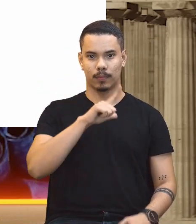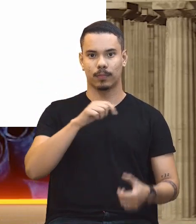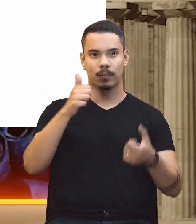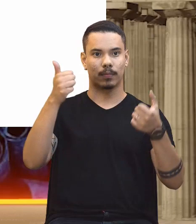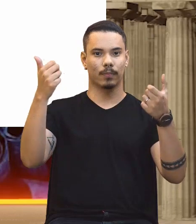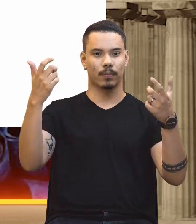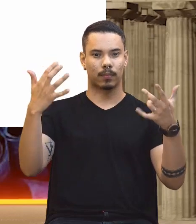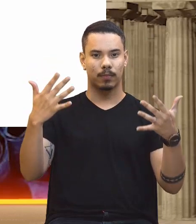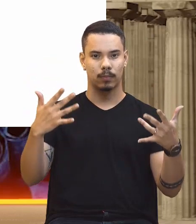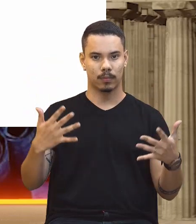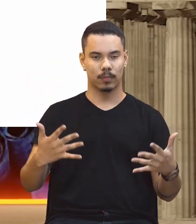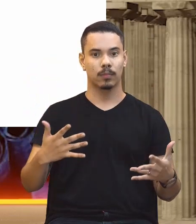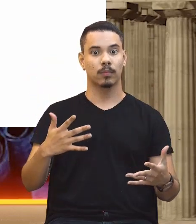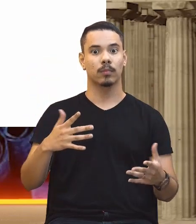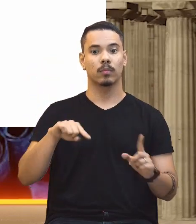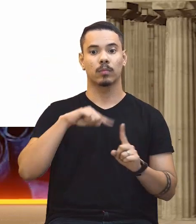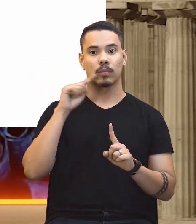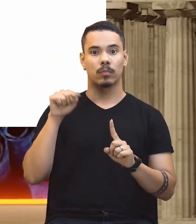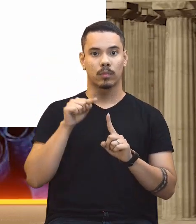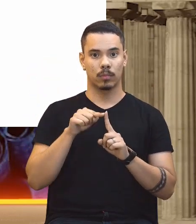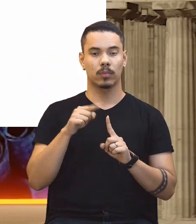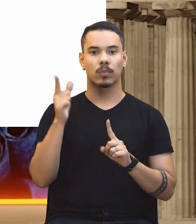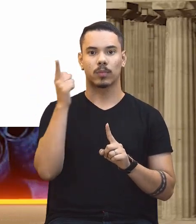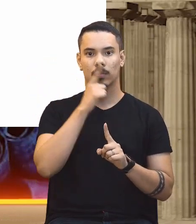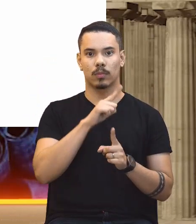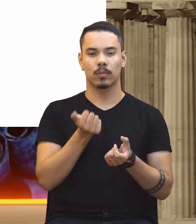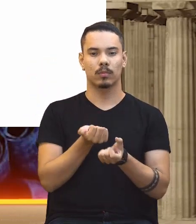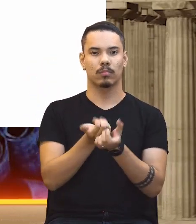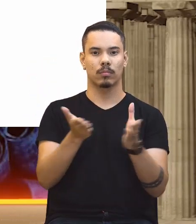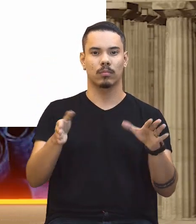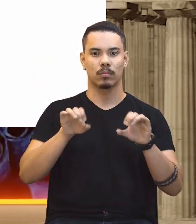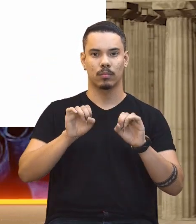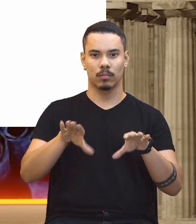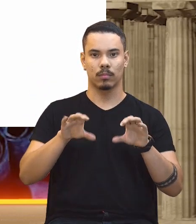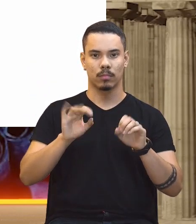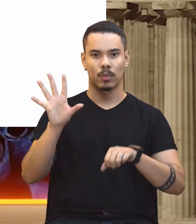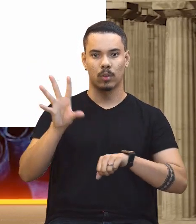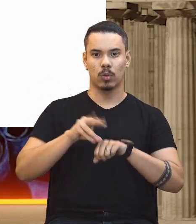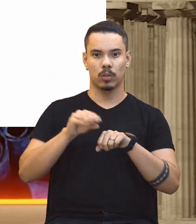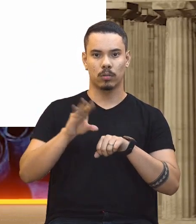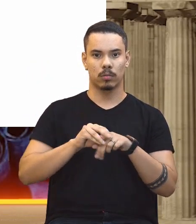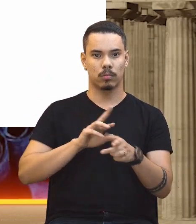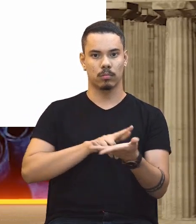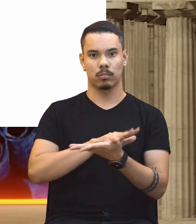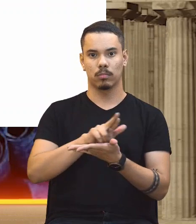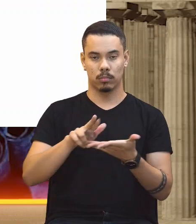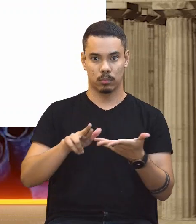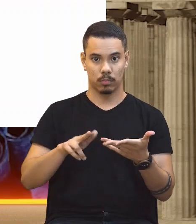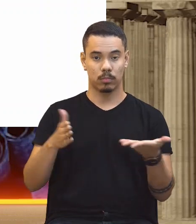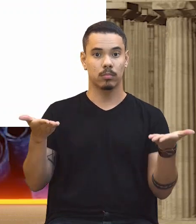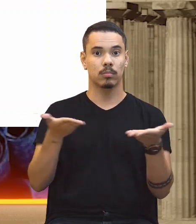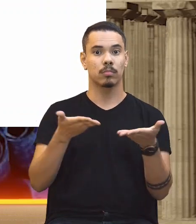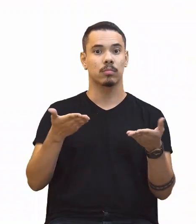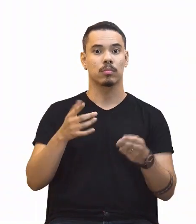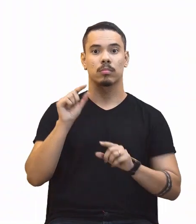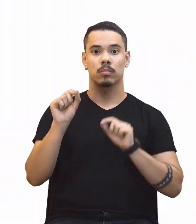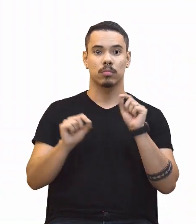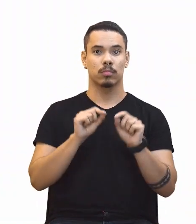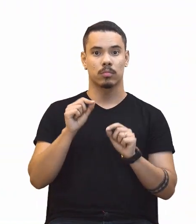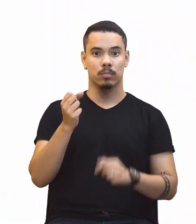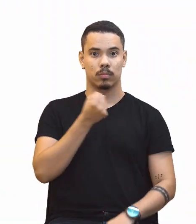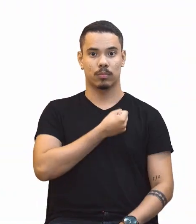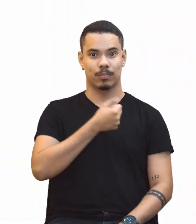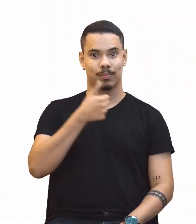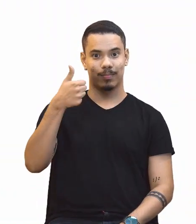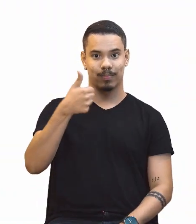gente busca passar de fato esses conhecimentos. Então vamos agora para a questão número 1. Vamos